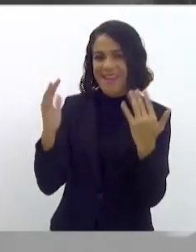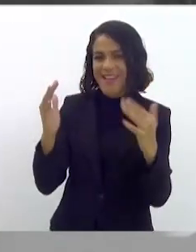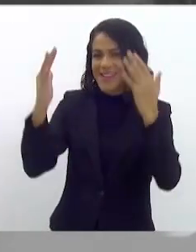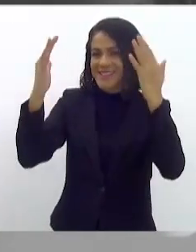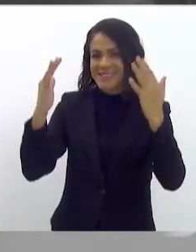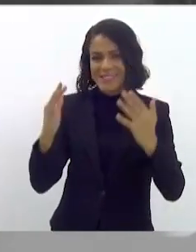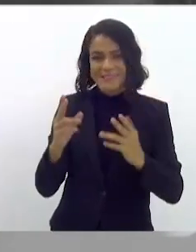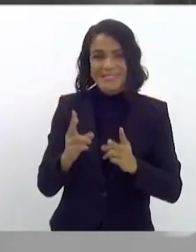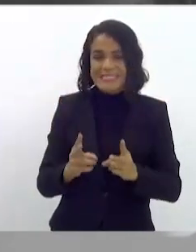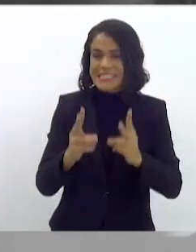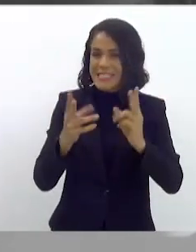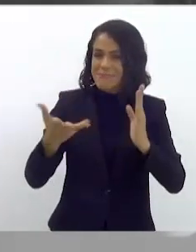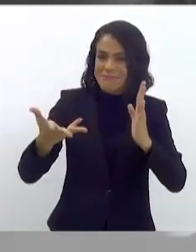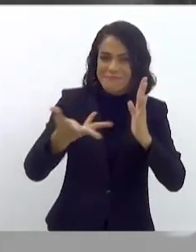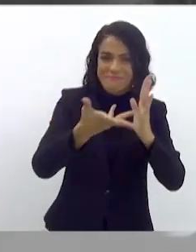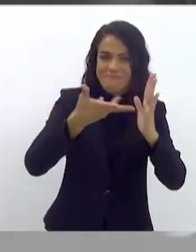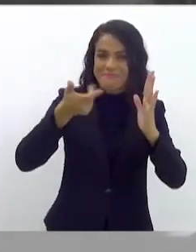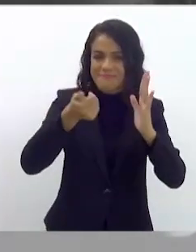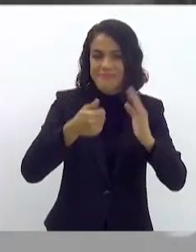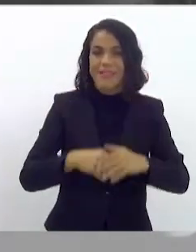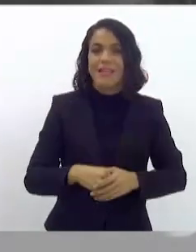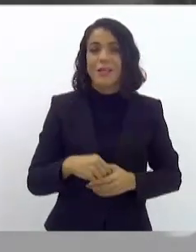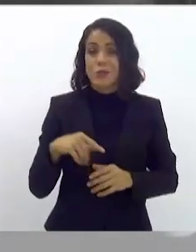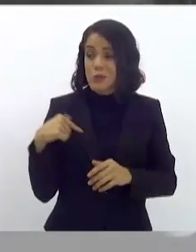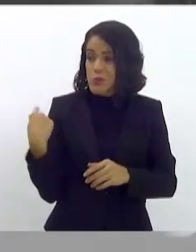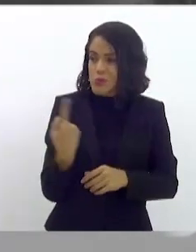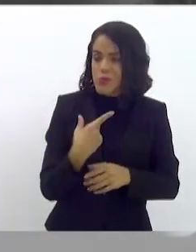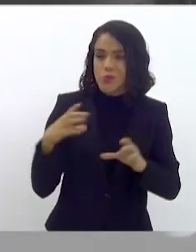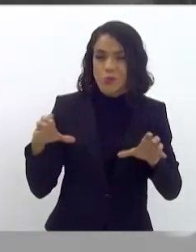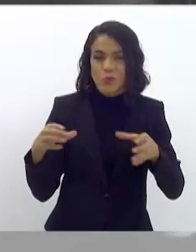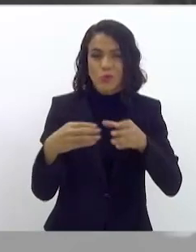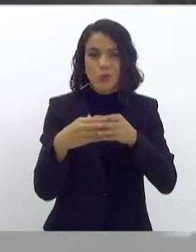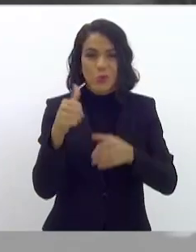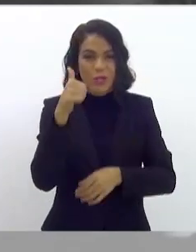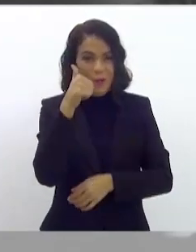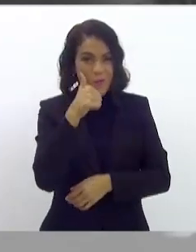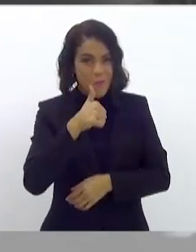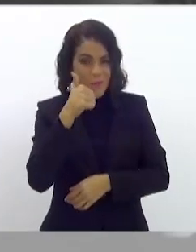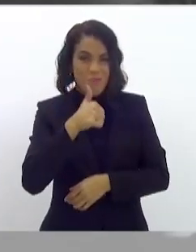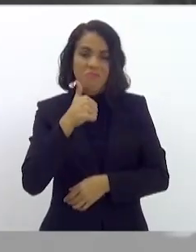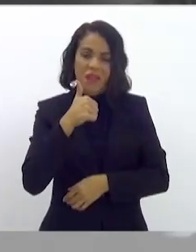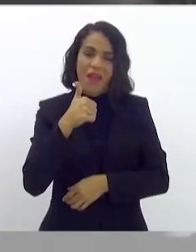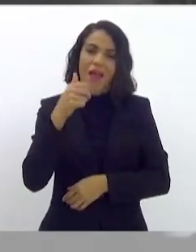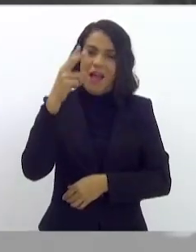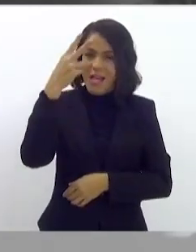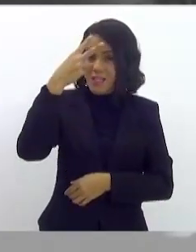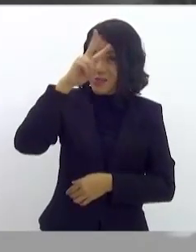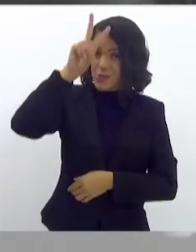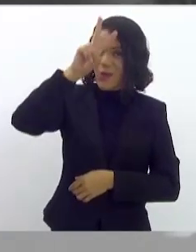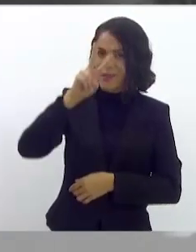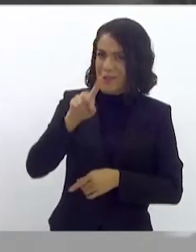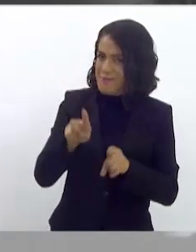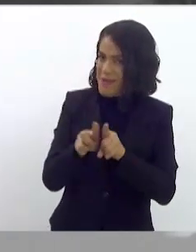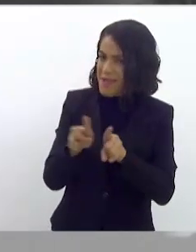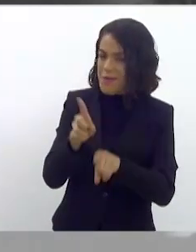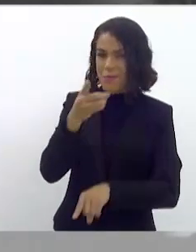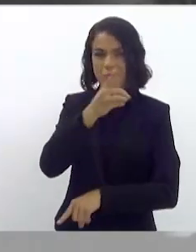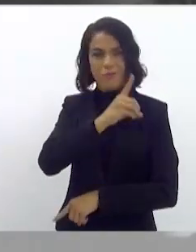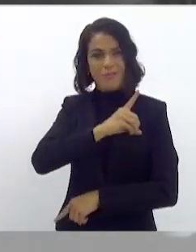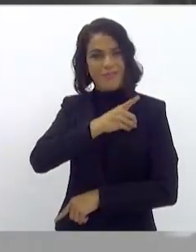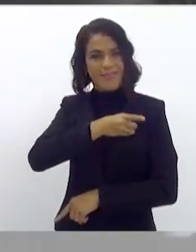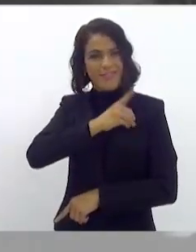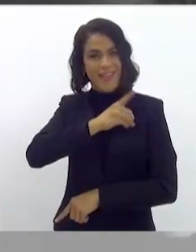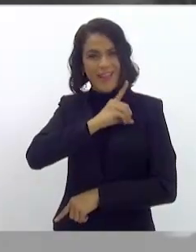tem sempre um primor, e acho que junta, né, ser mulher, a história como delegada também, vem nos